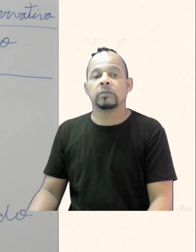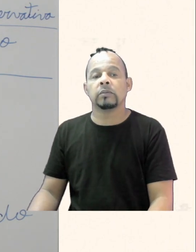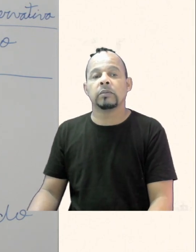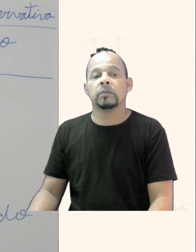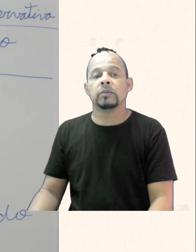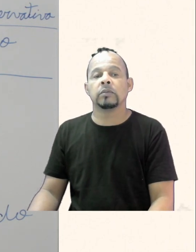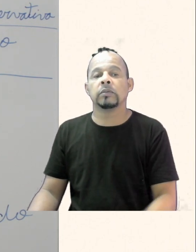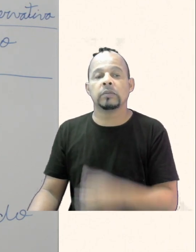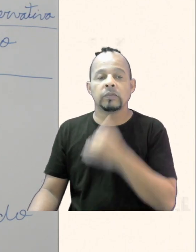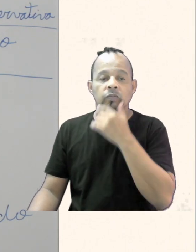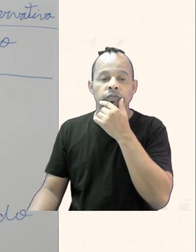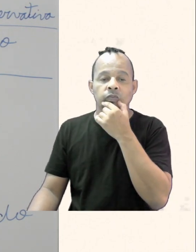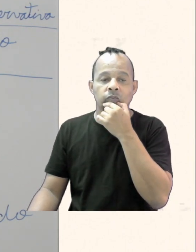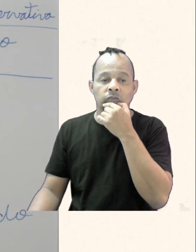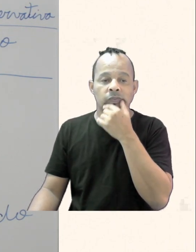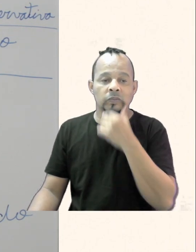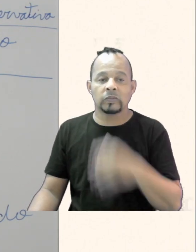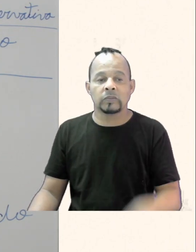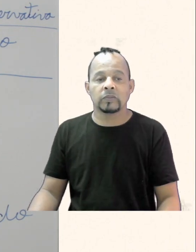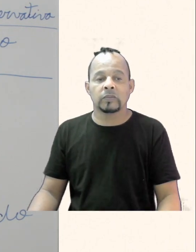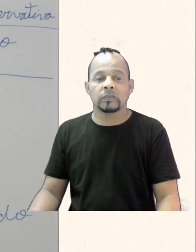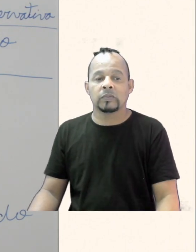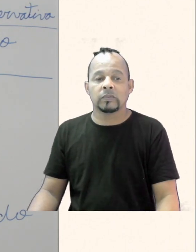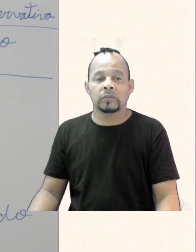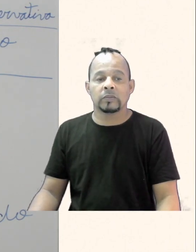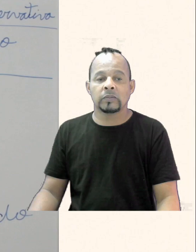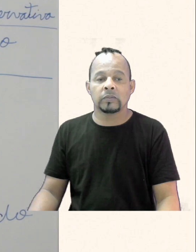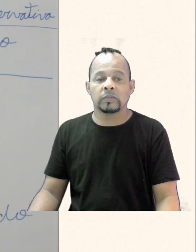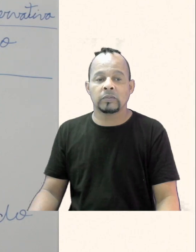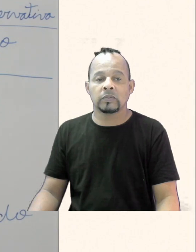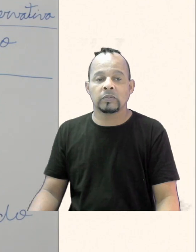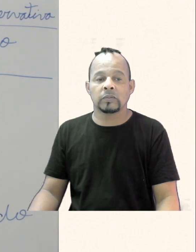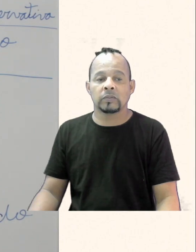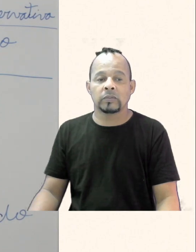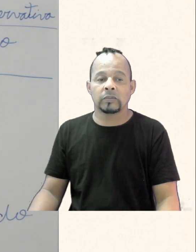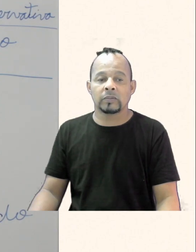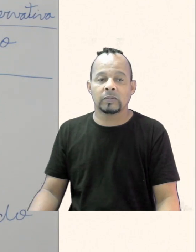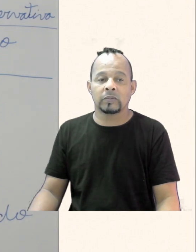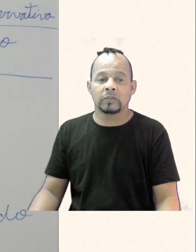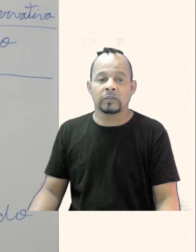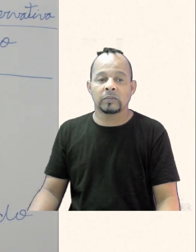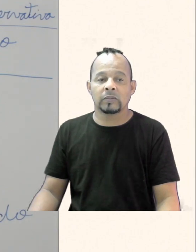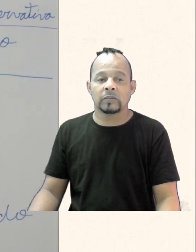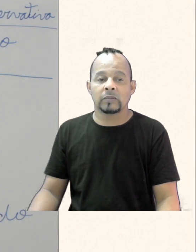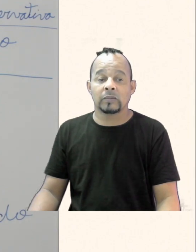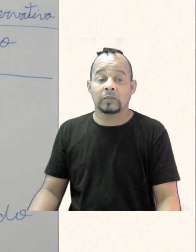rotacional de F igual a zero, então